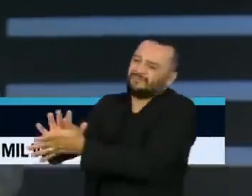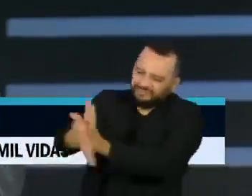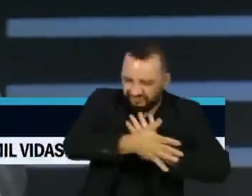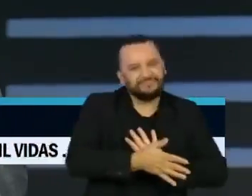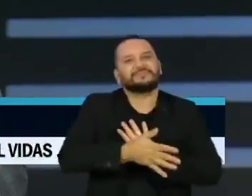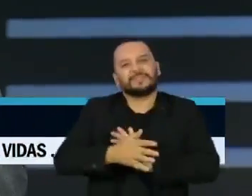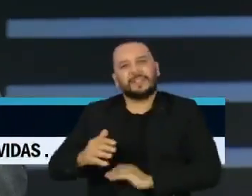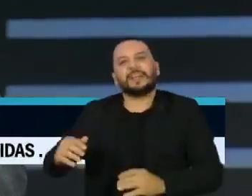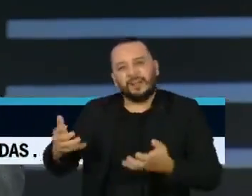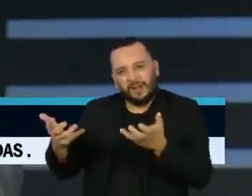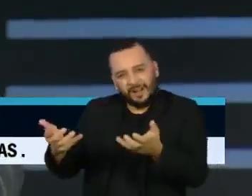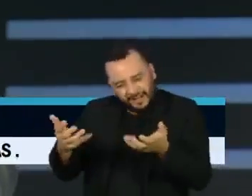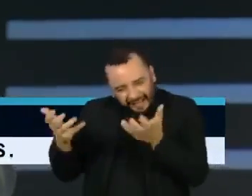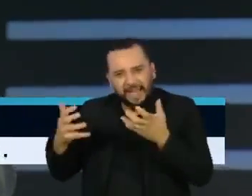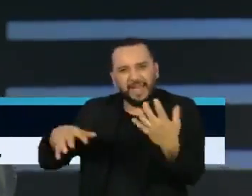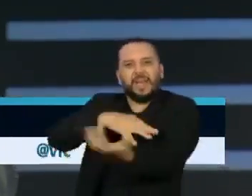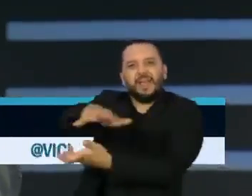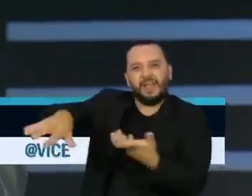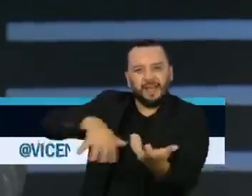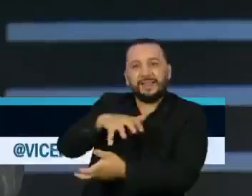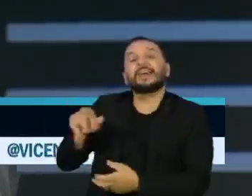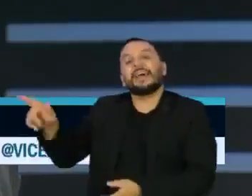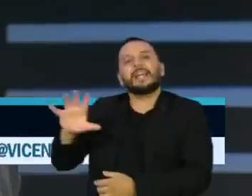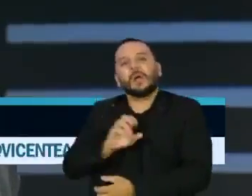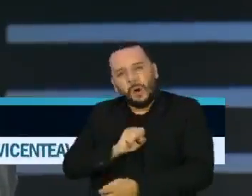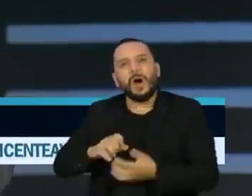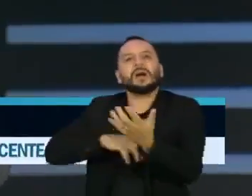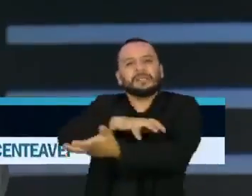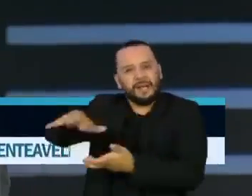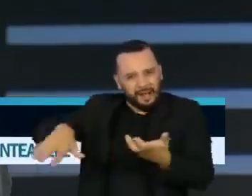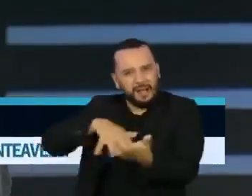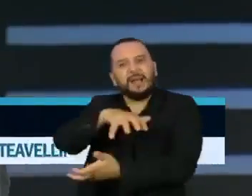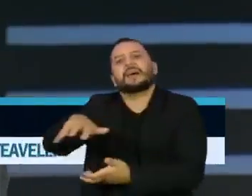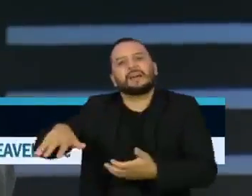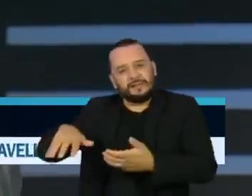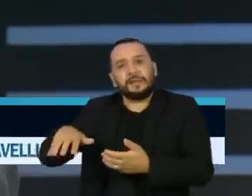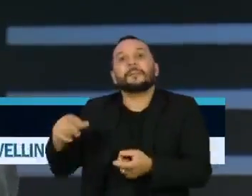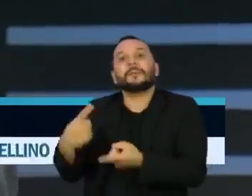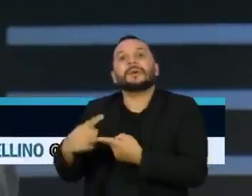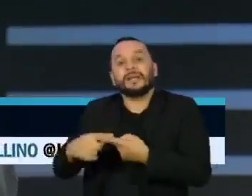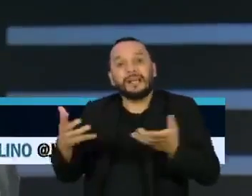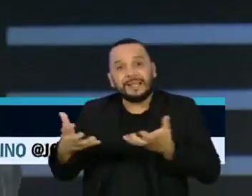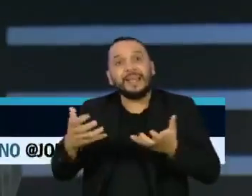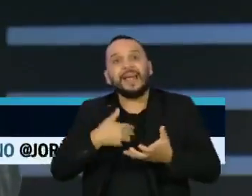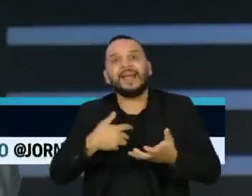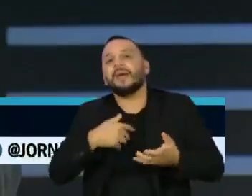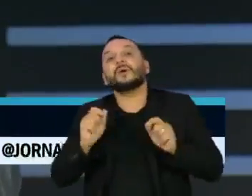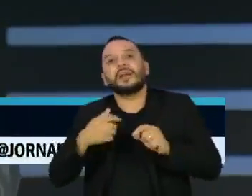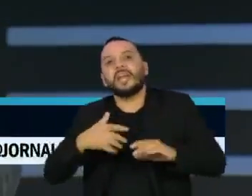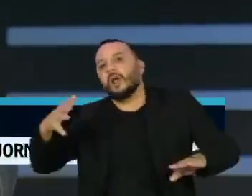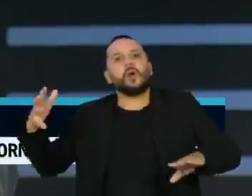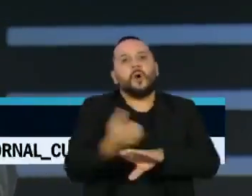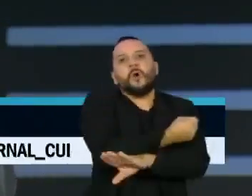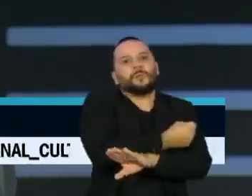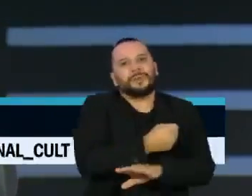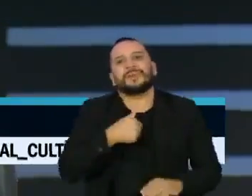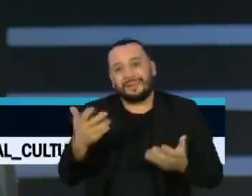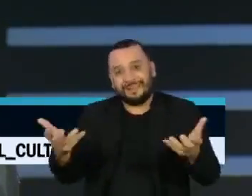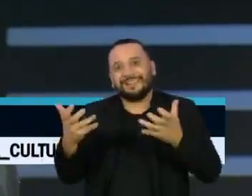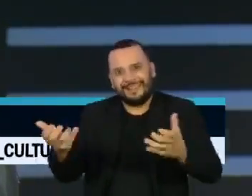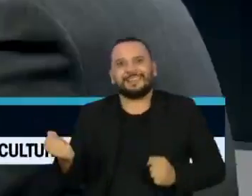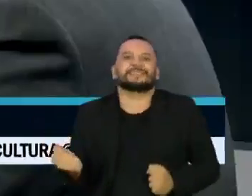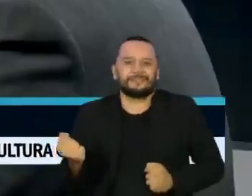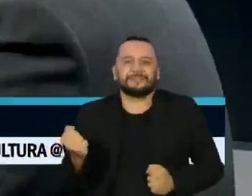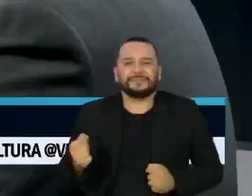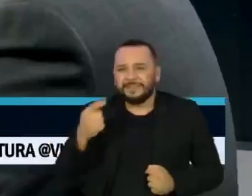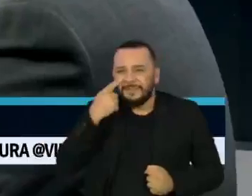a do Jair Bolsonaro vivem do caos e precisa do caos para dar o golpe de Estado, que é o seu sonho, que todo dia ele reafirma.